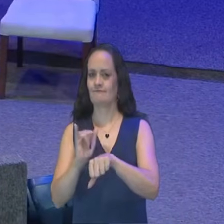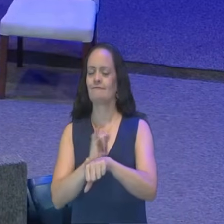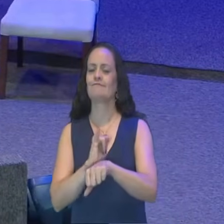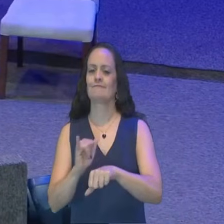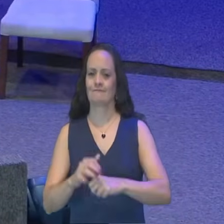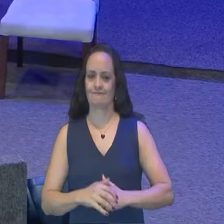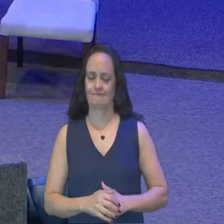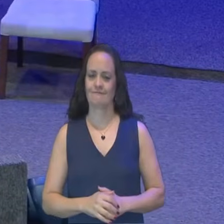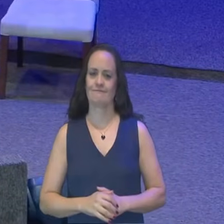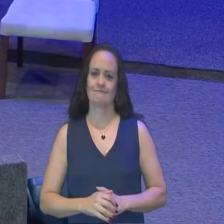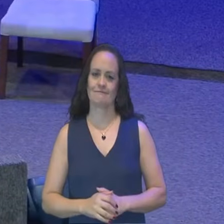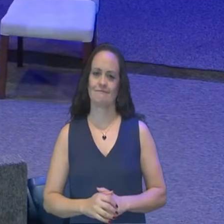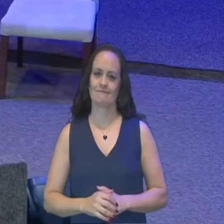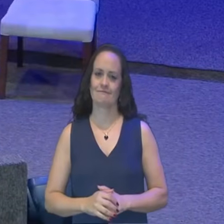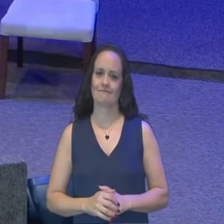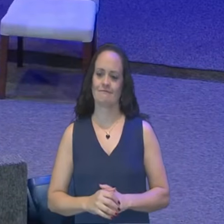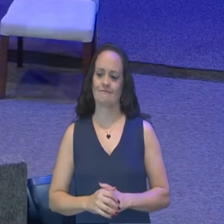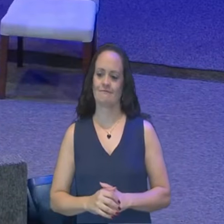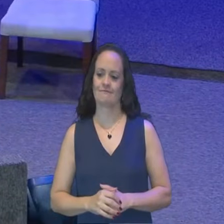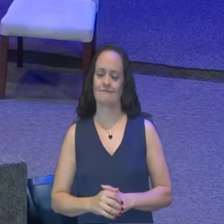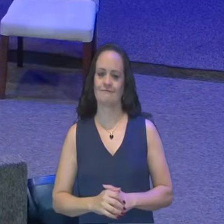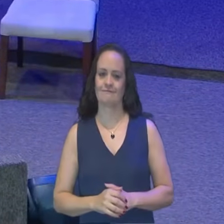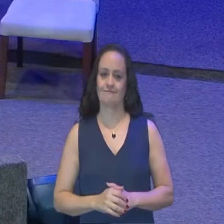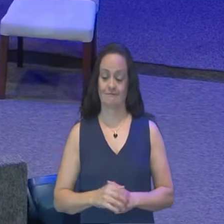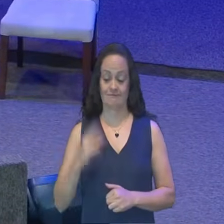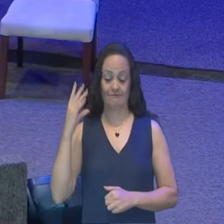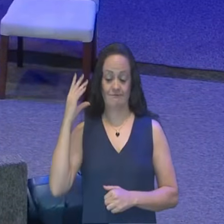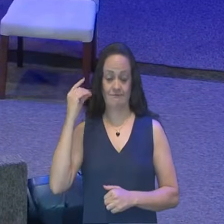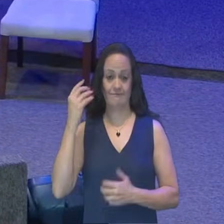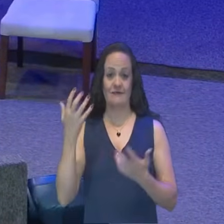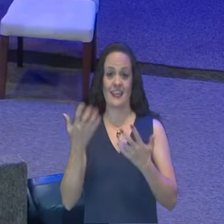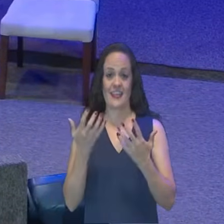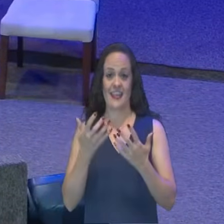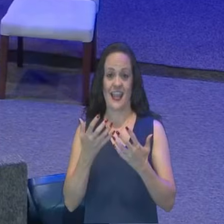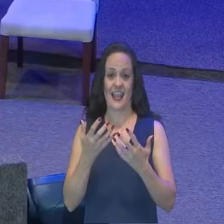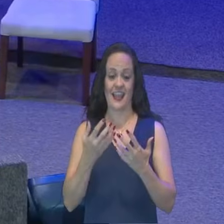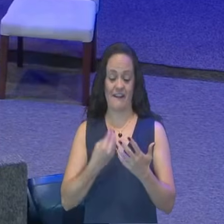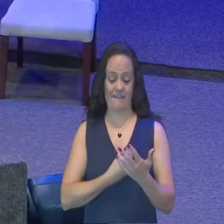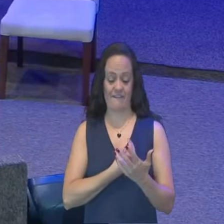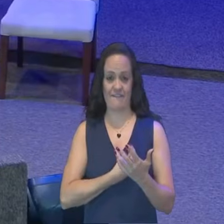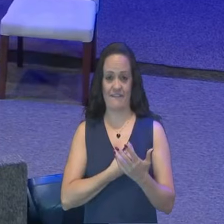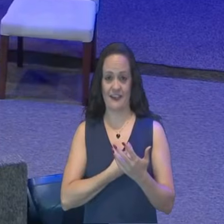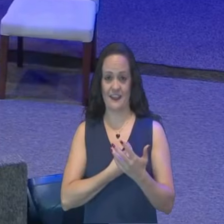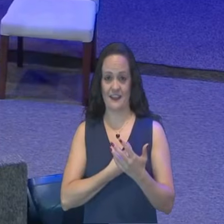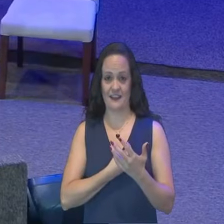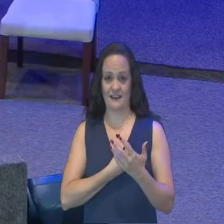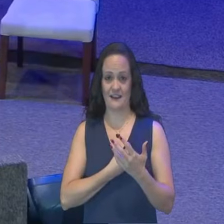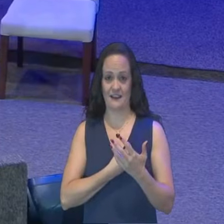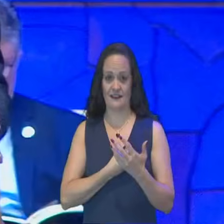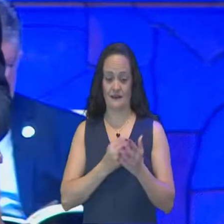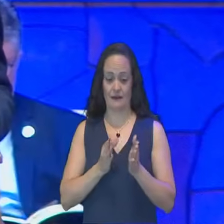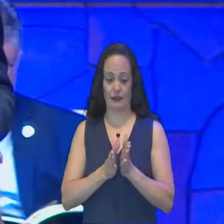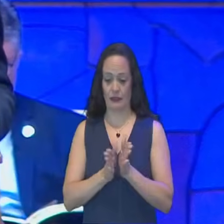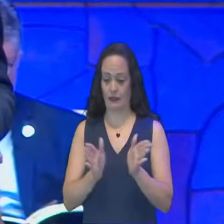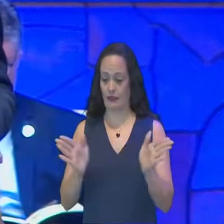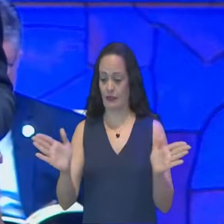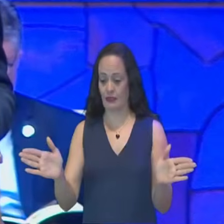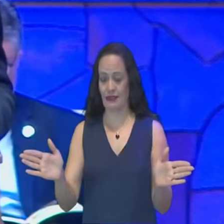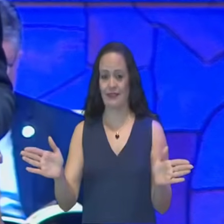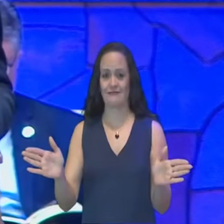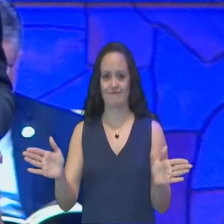trazer a divisão, é desviar a rota. E é nesse